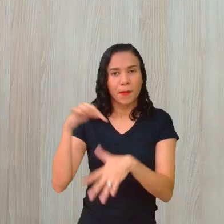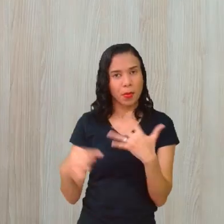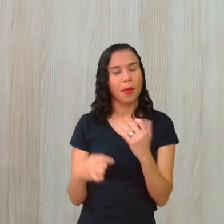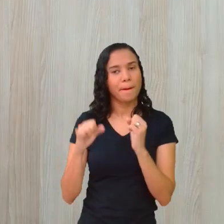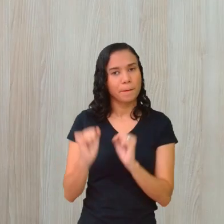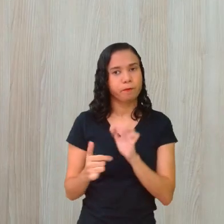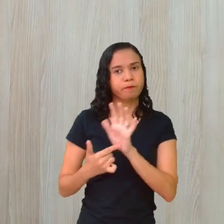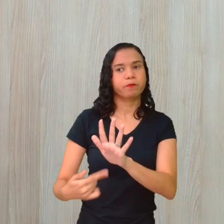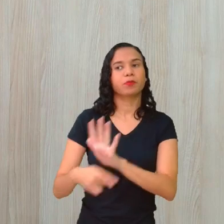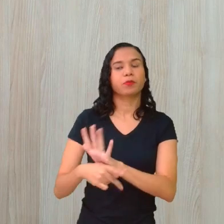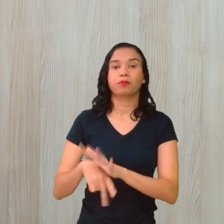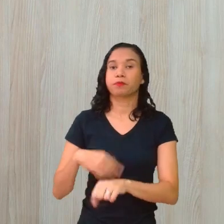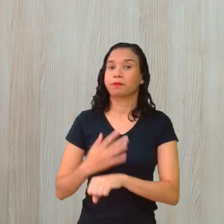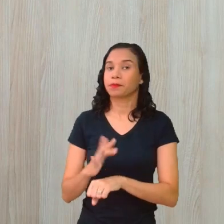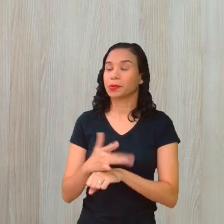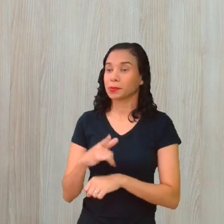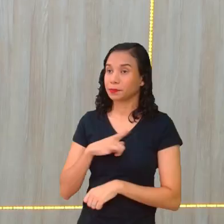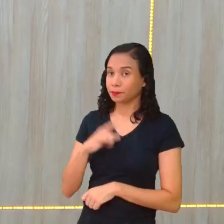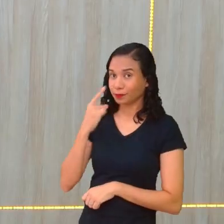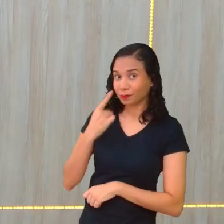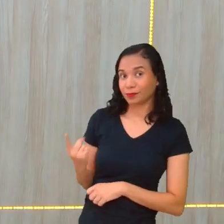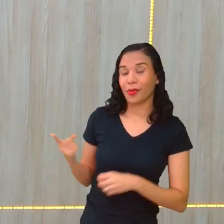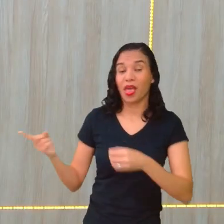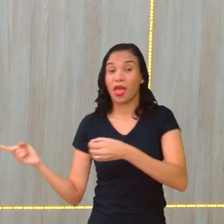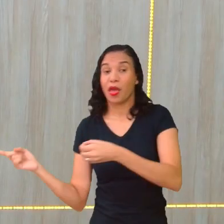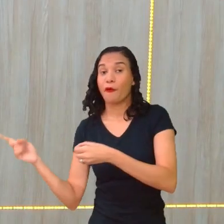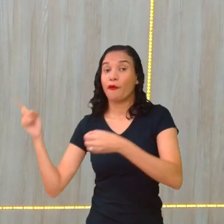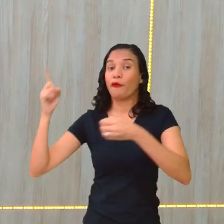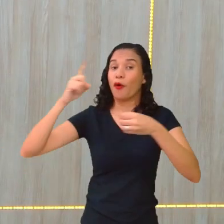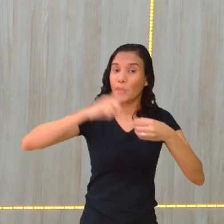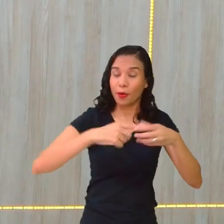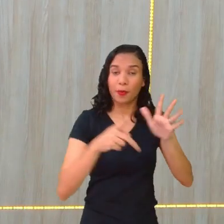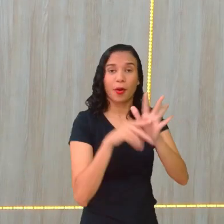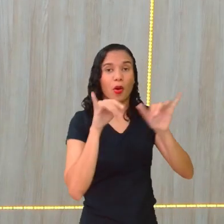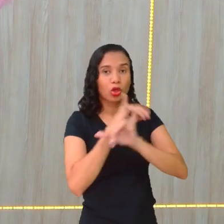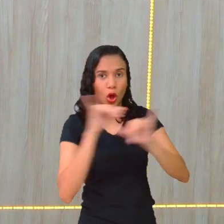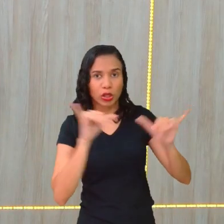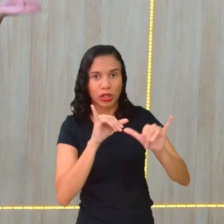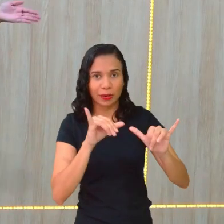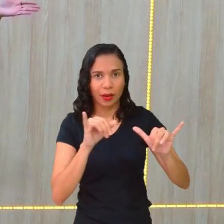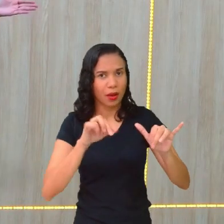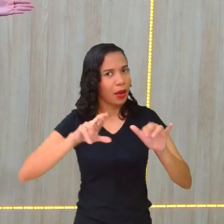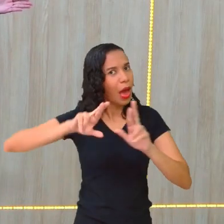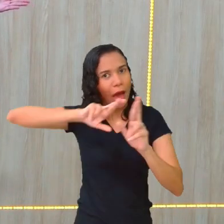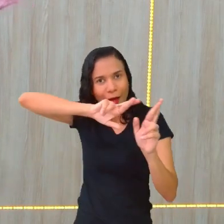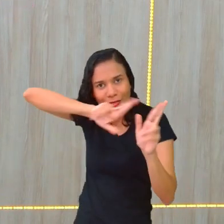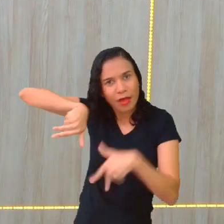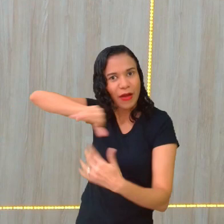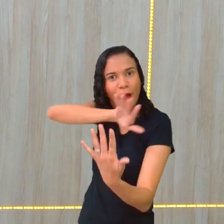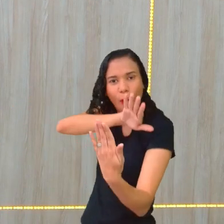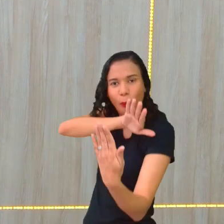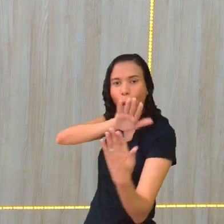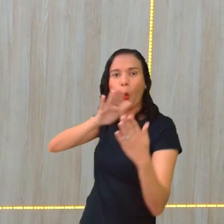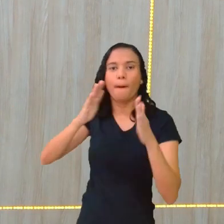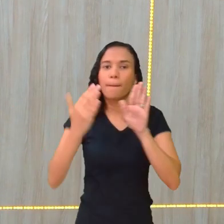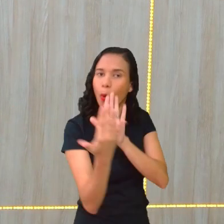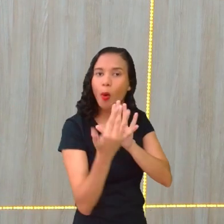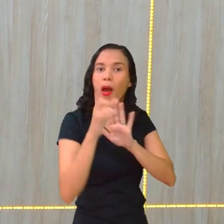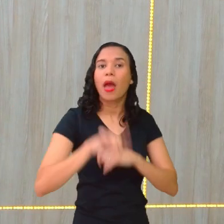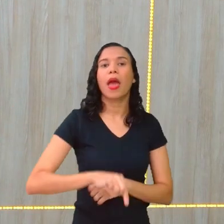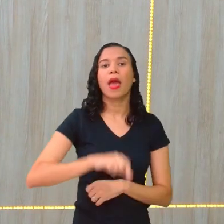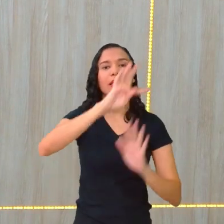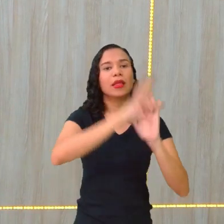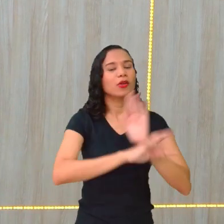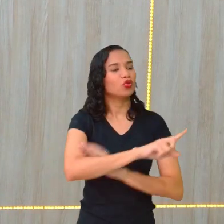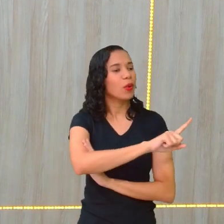ser materializados. Pois é, e voltando para a notícia seria o oposto dessa ficcionalização, que é um texto